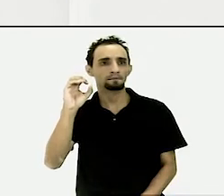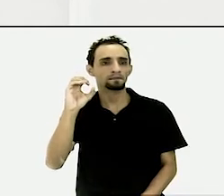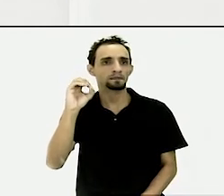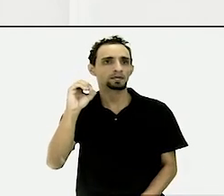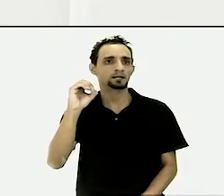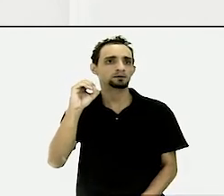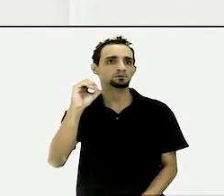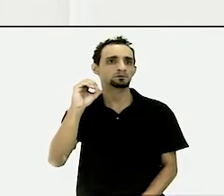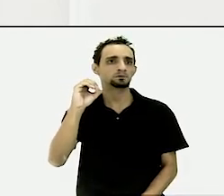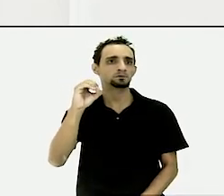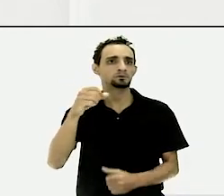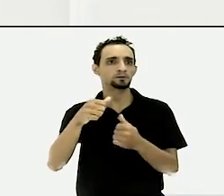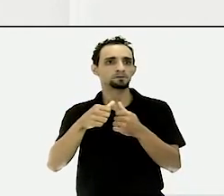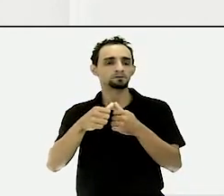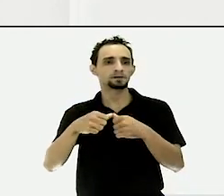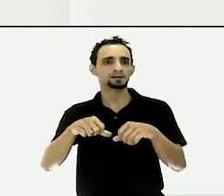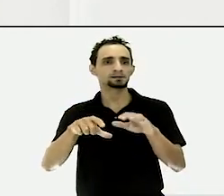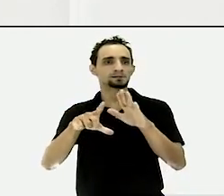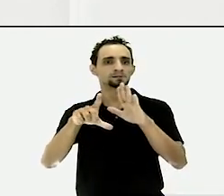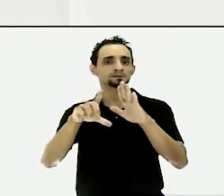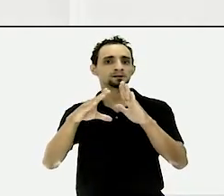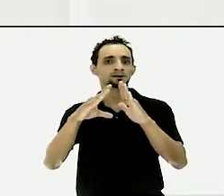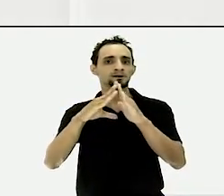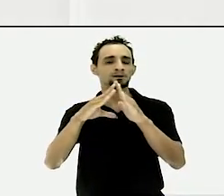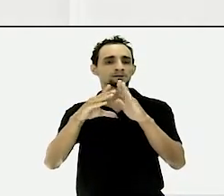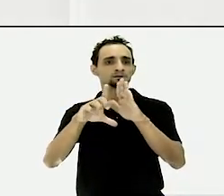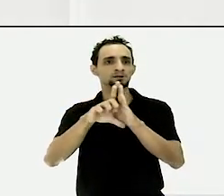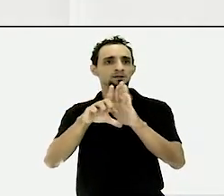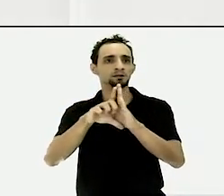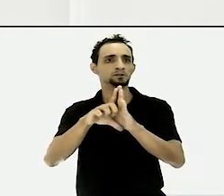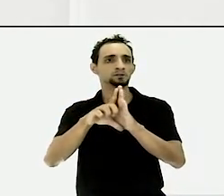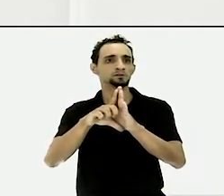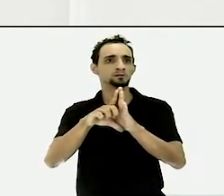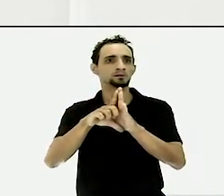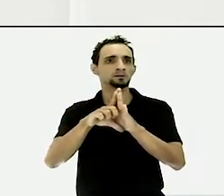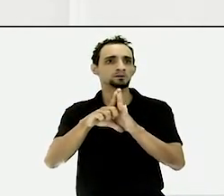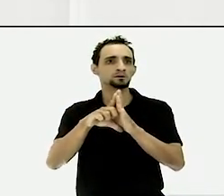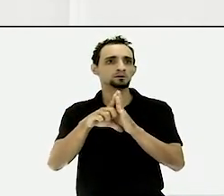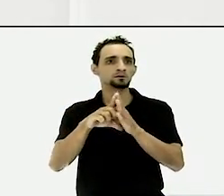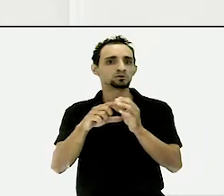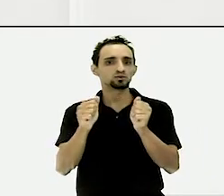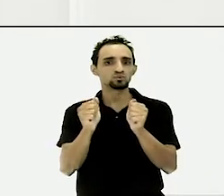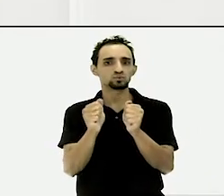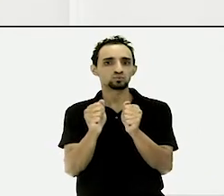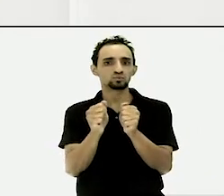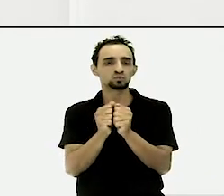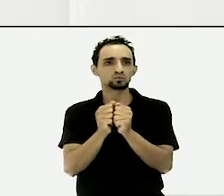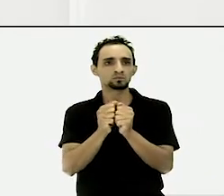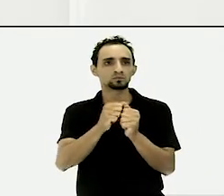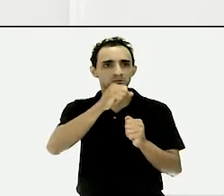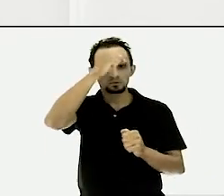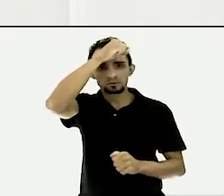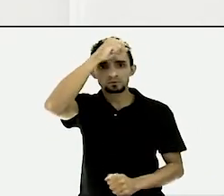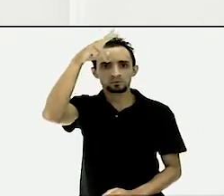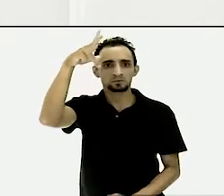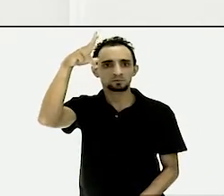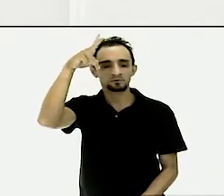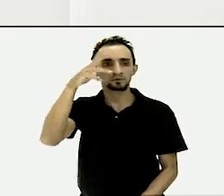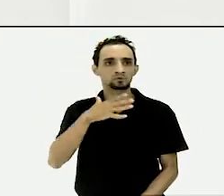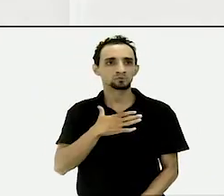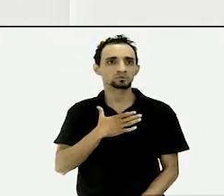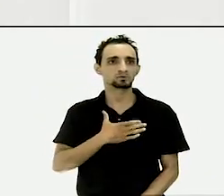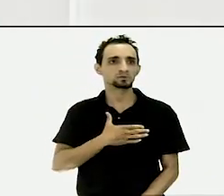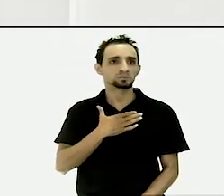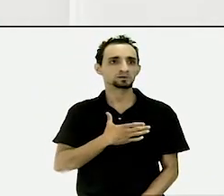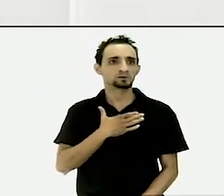menos. Adianta, quem está por aí, vai, passa pelo CAPS, tem profissionais qualificados ali que resolve o